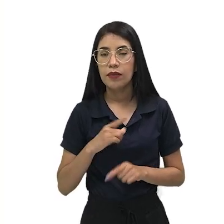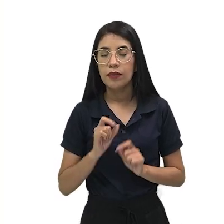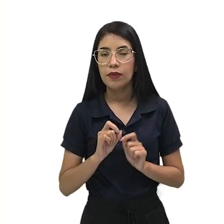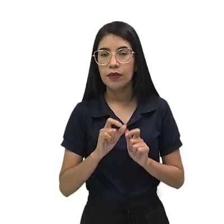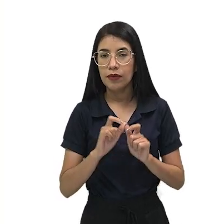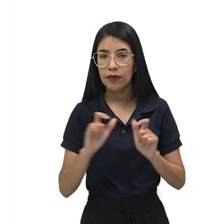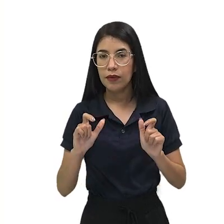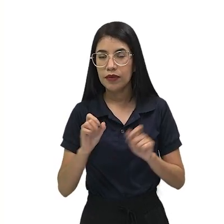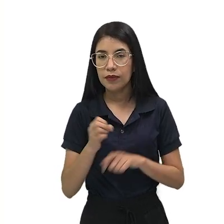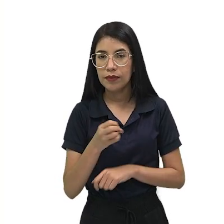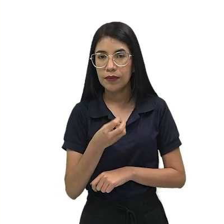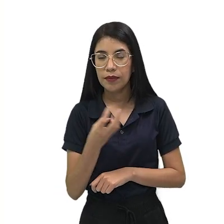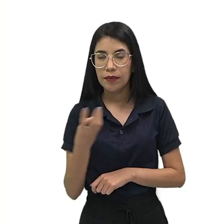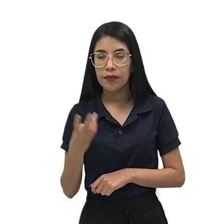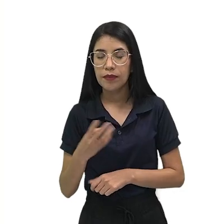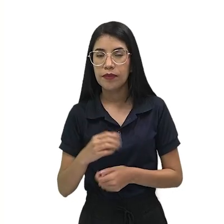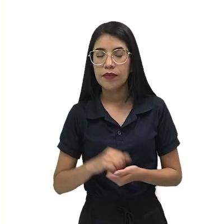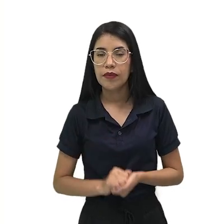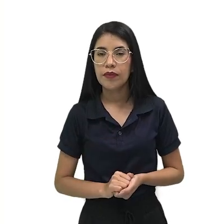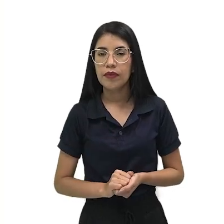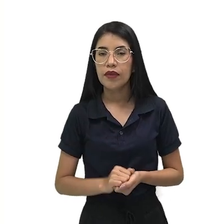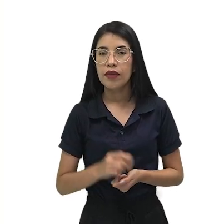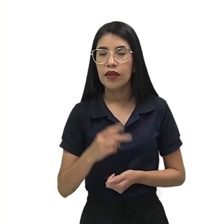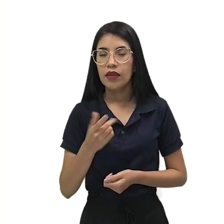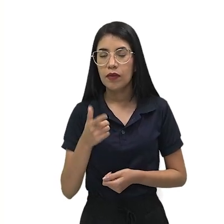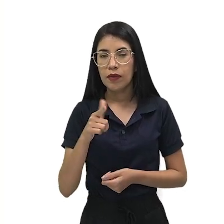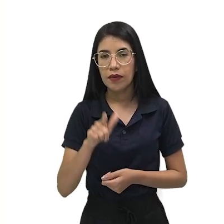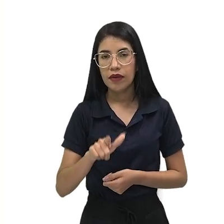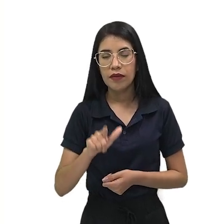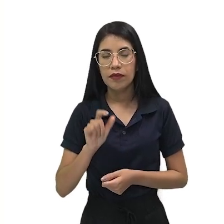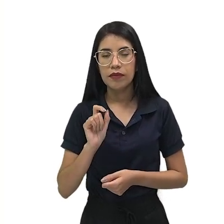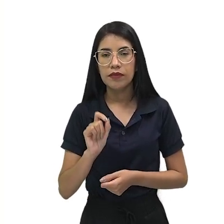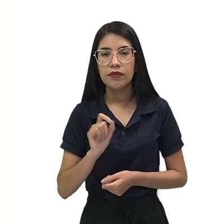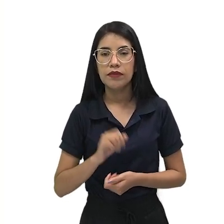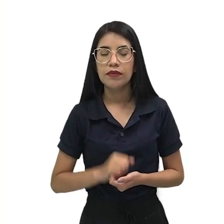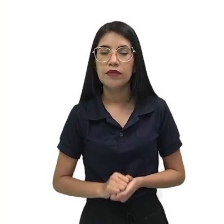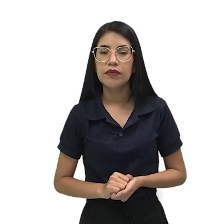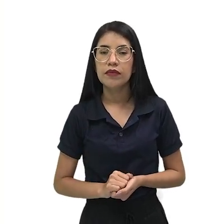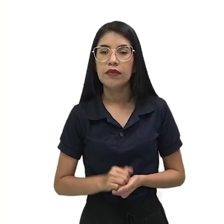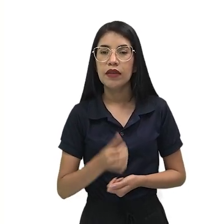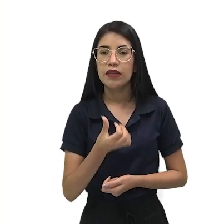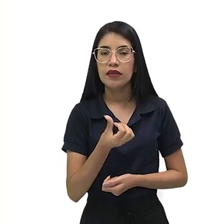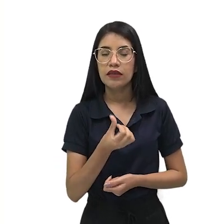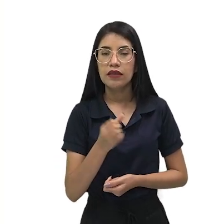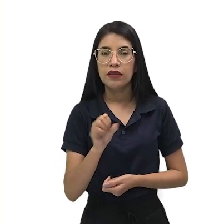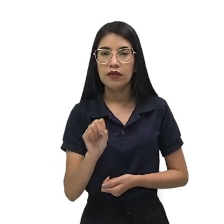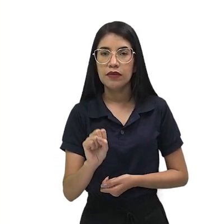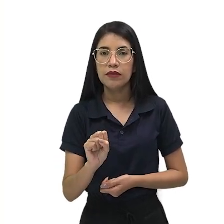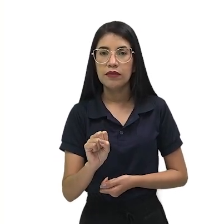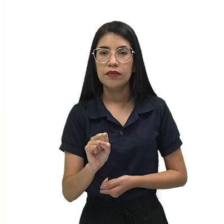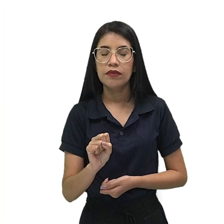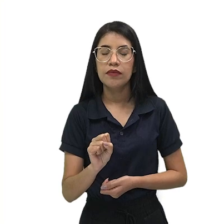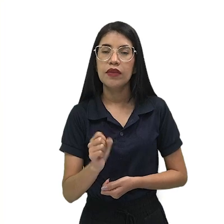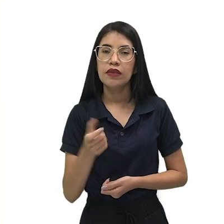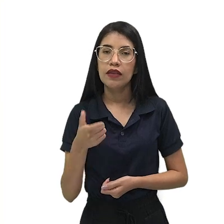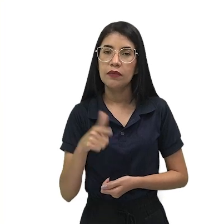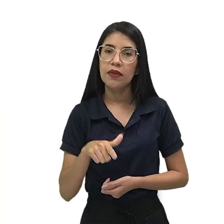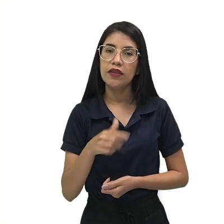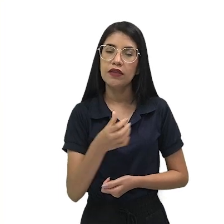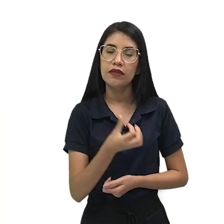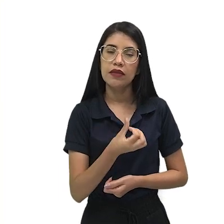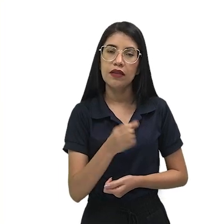vou chamar de P, que é aquela parte que se repete. Qual é o período? 68, né? Que vai ficar